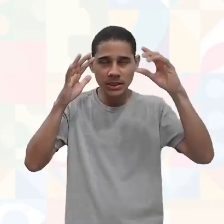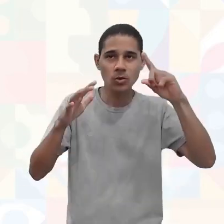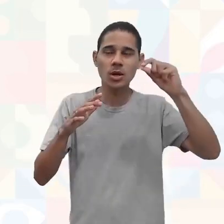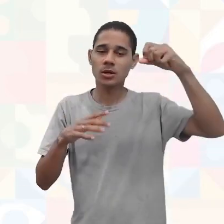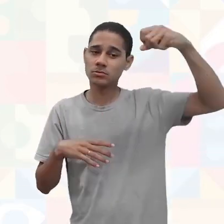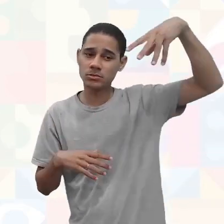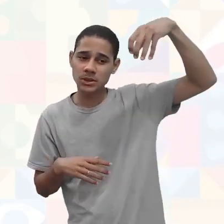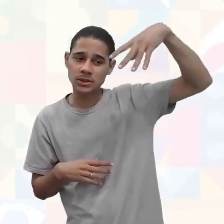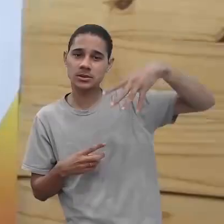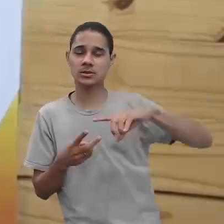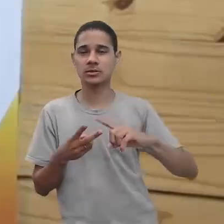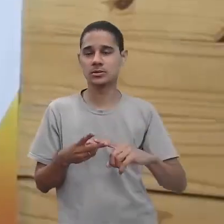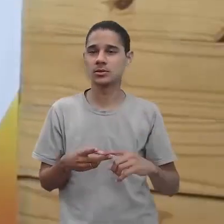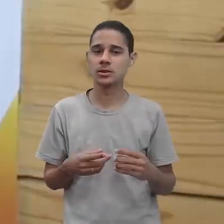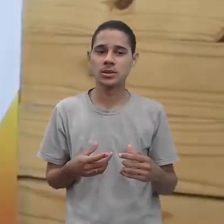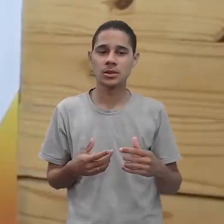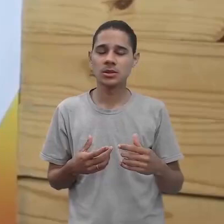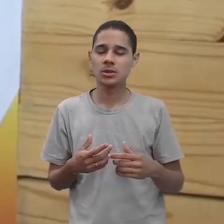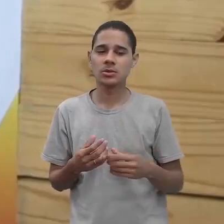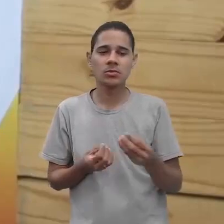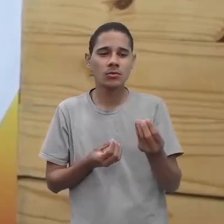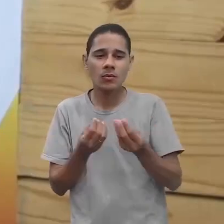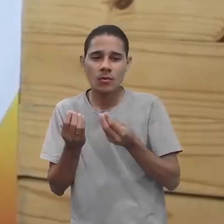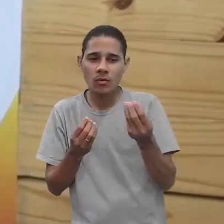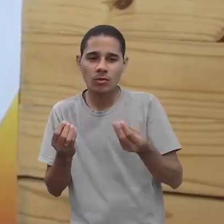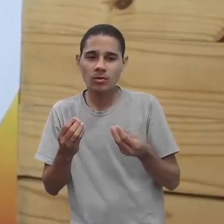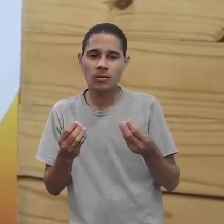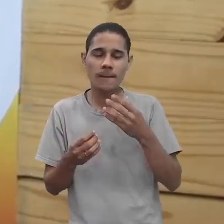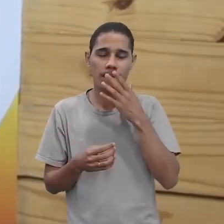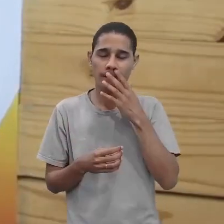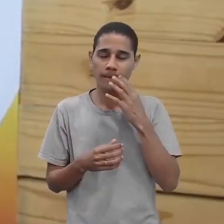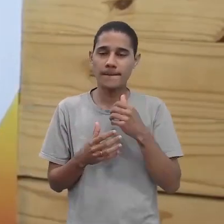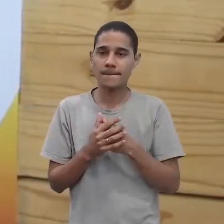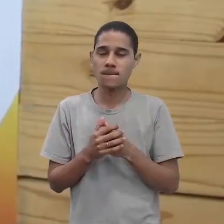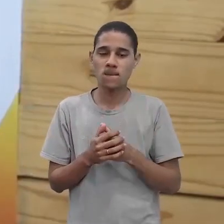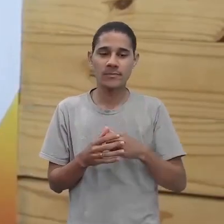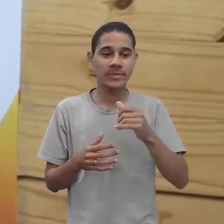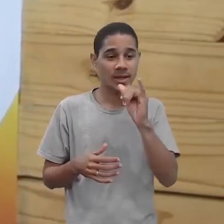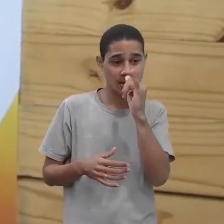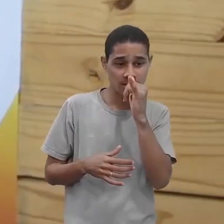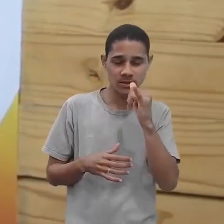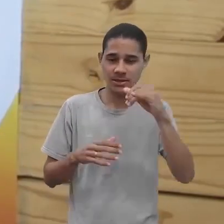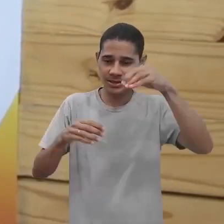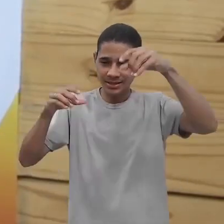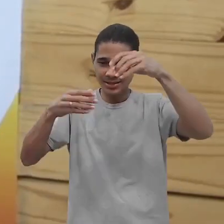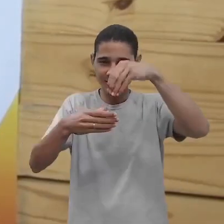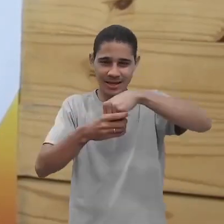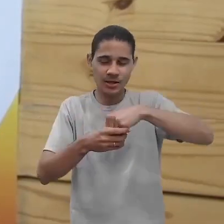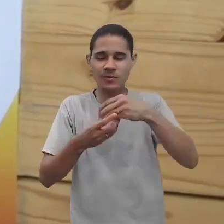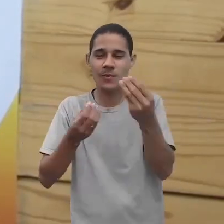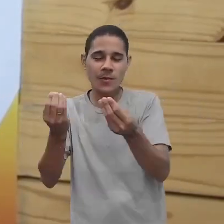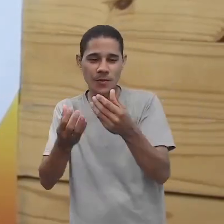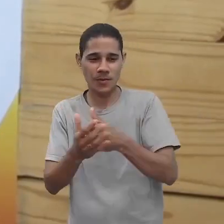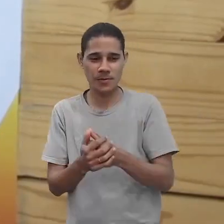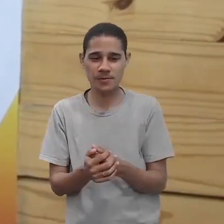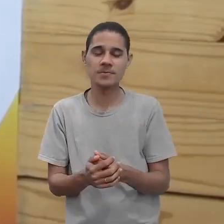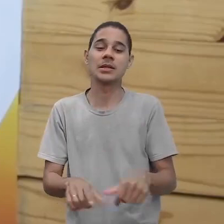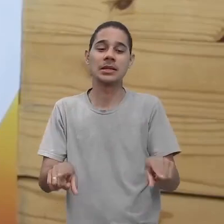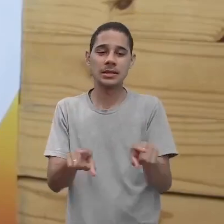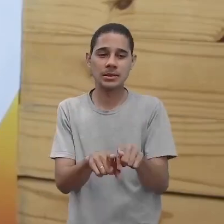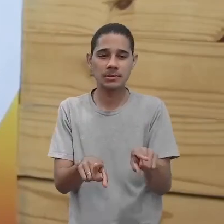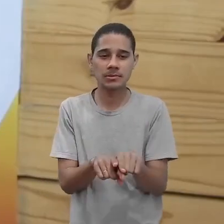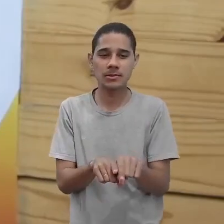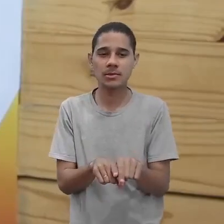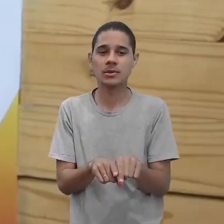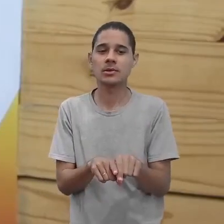iluminação, né? Como é que vai ficar aí os pontos, né, elétricos dentro dos ambientes, como é que vai ter aí a questão